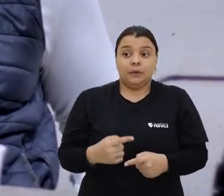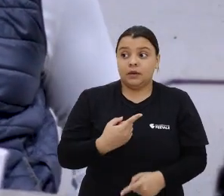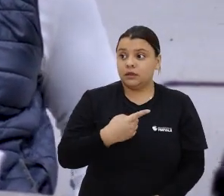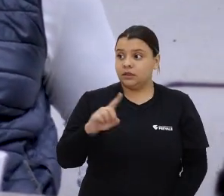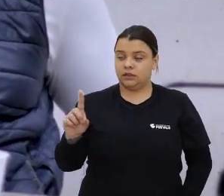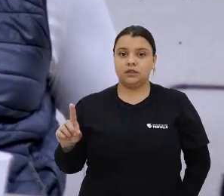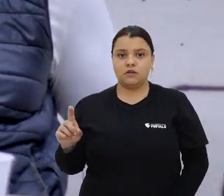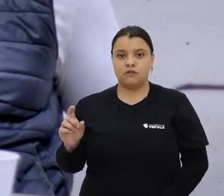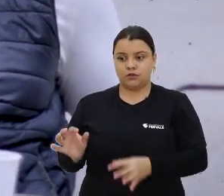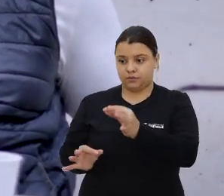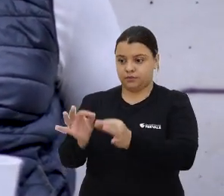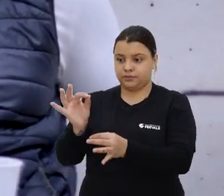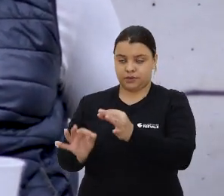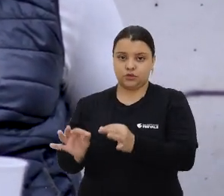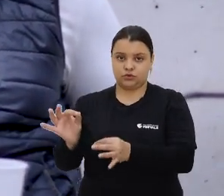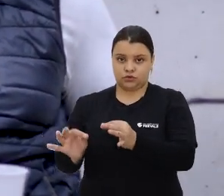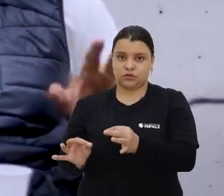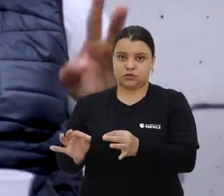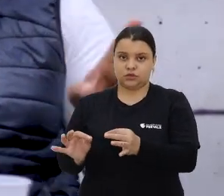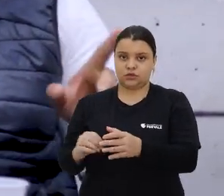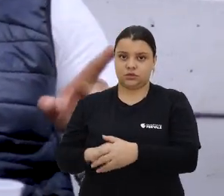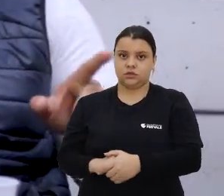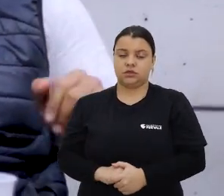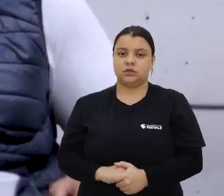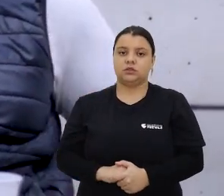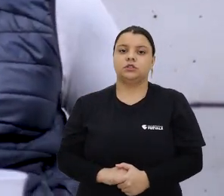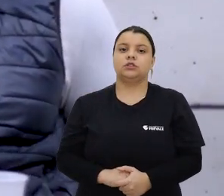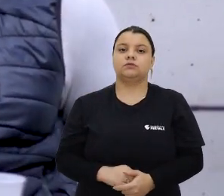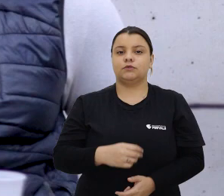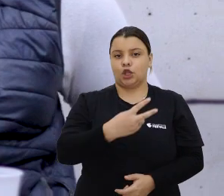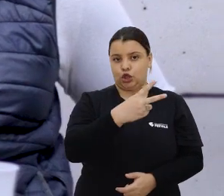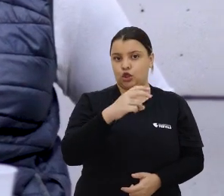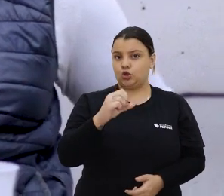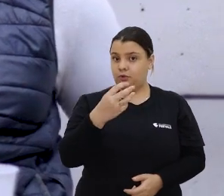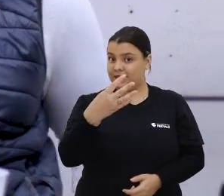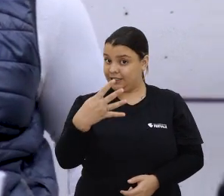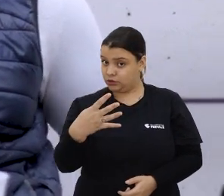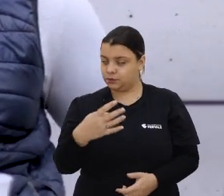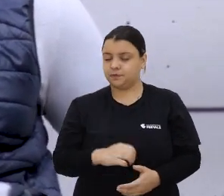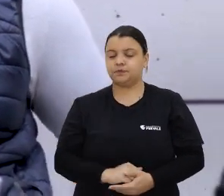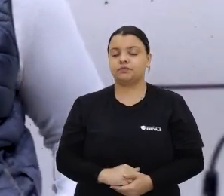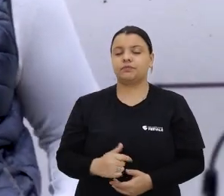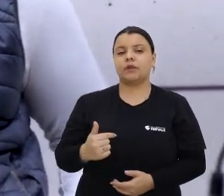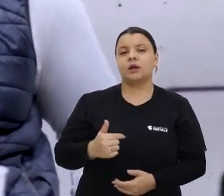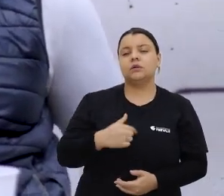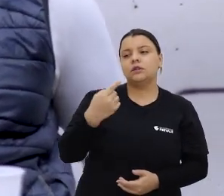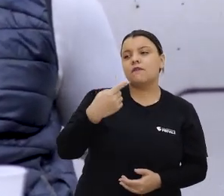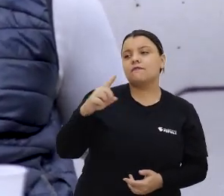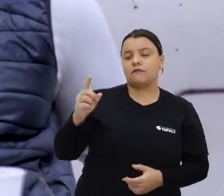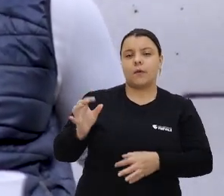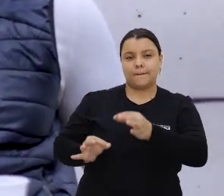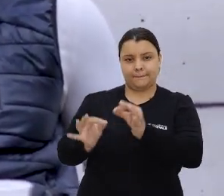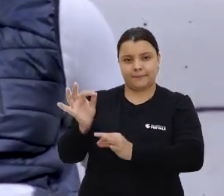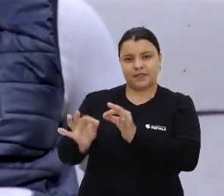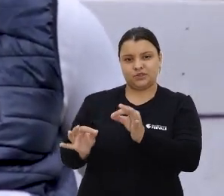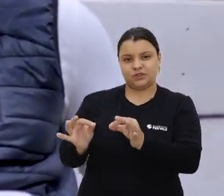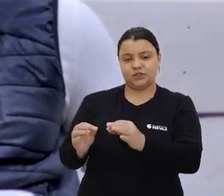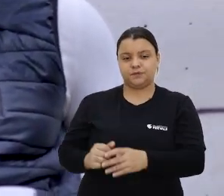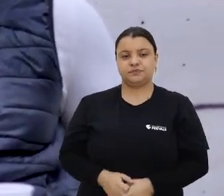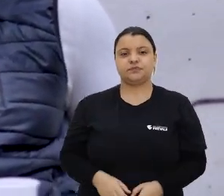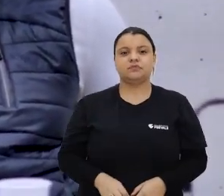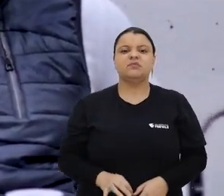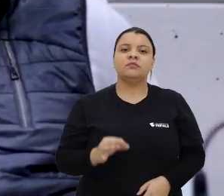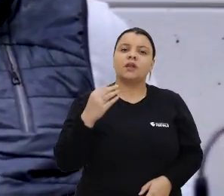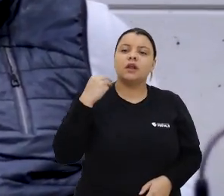Tribunal da Justiça Desportiva da Federação Gaúcha... 2014. Quando eu vou para o tribunal e o advogado de defesa